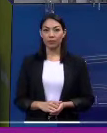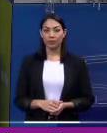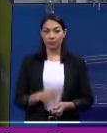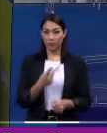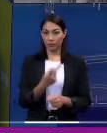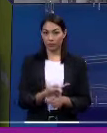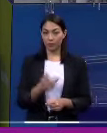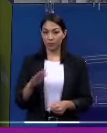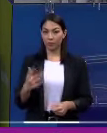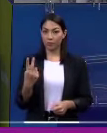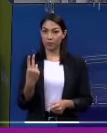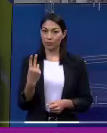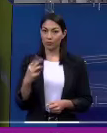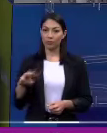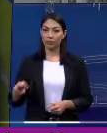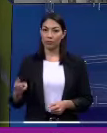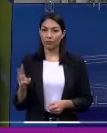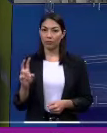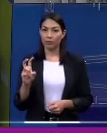Prêmio estimado em